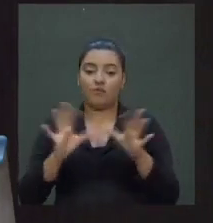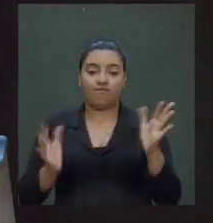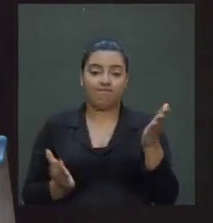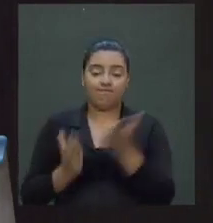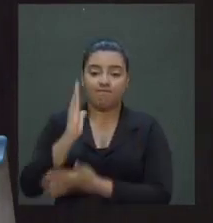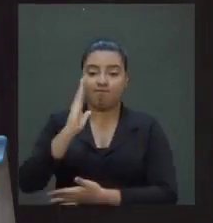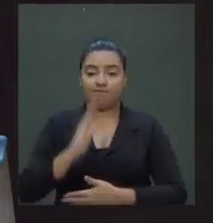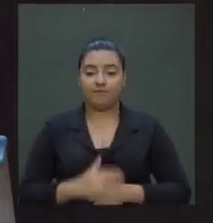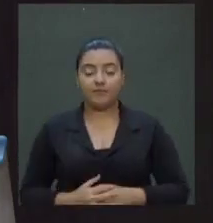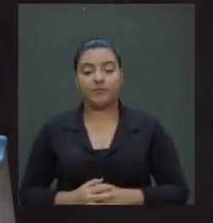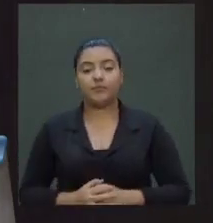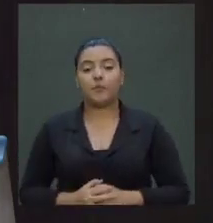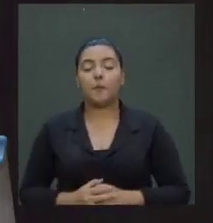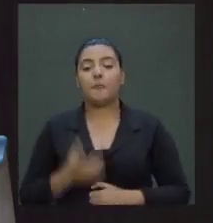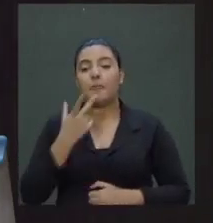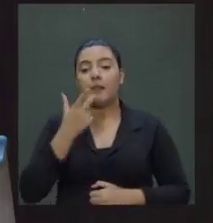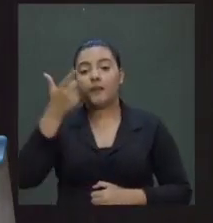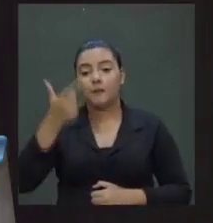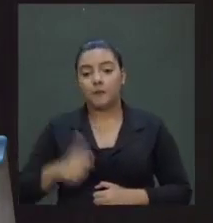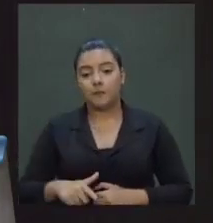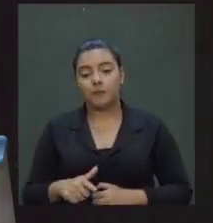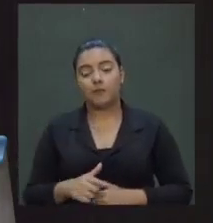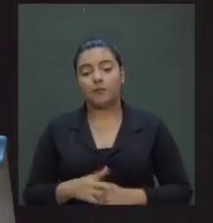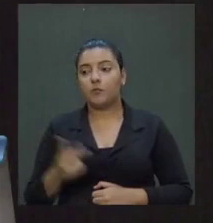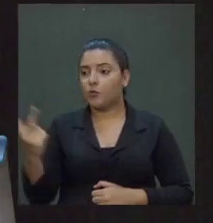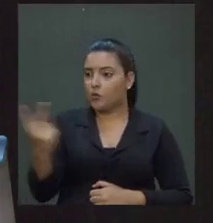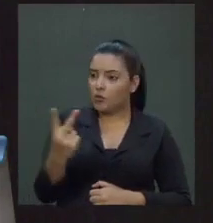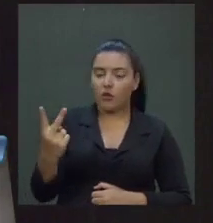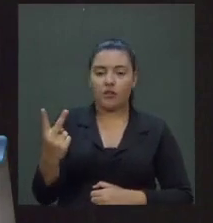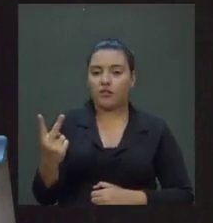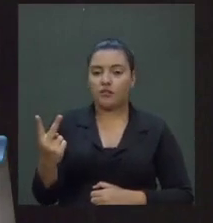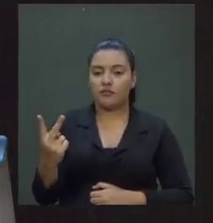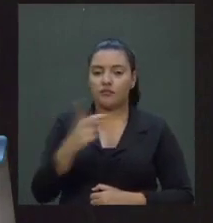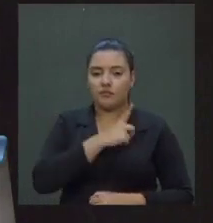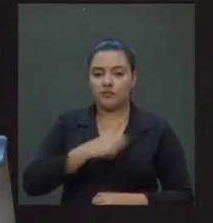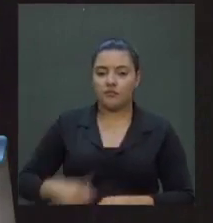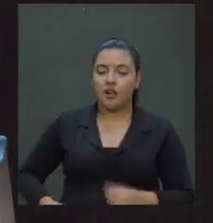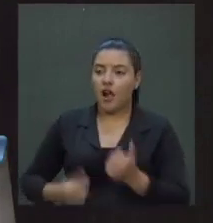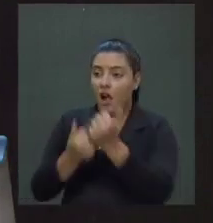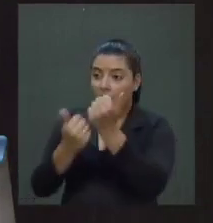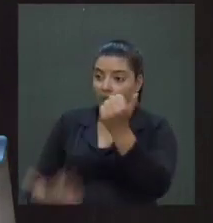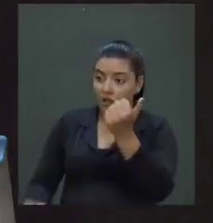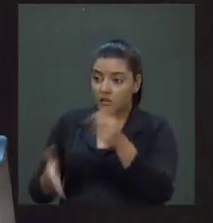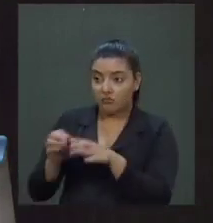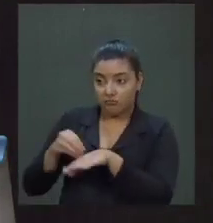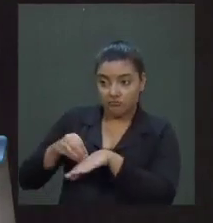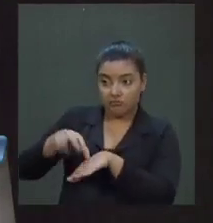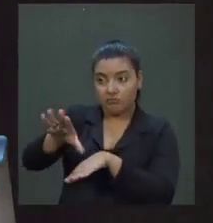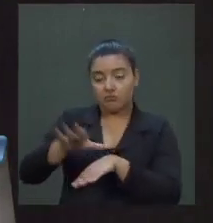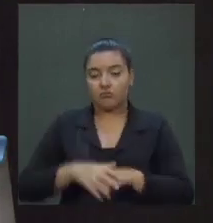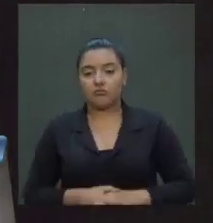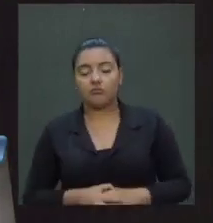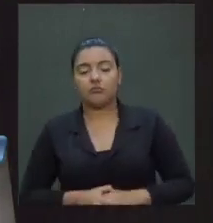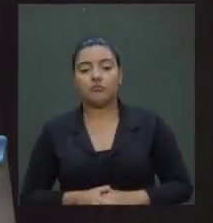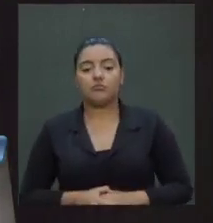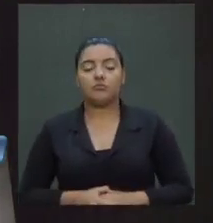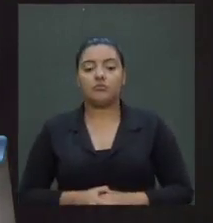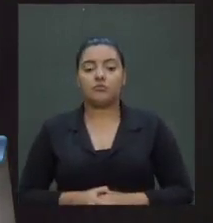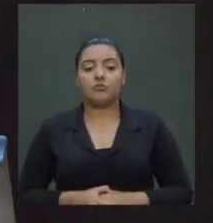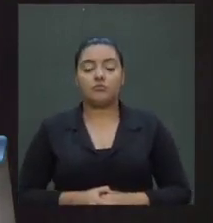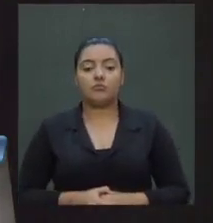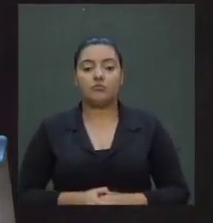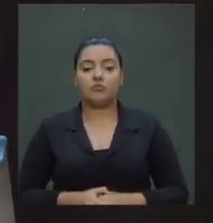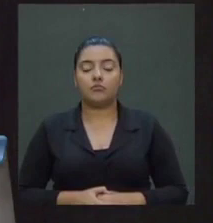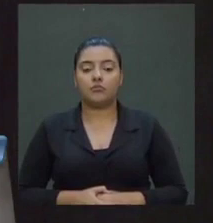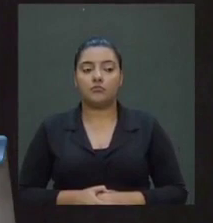Eu vou, mais uma vez, nenhum dos dois está aqui, mas eu espero que suas assessorias transmitam a ambos